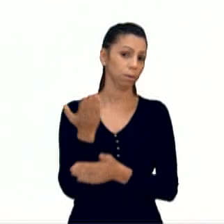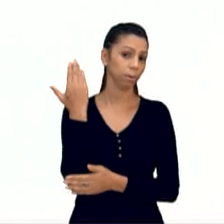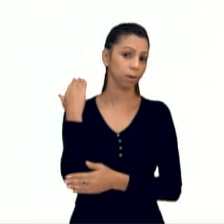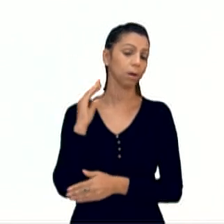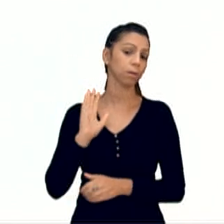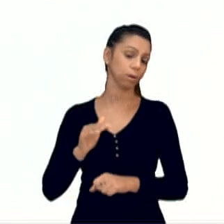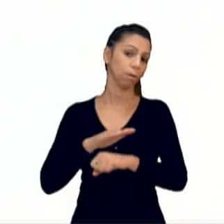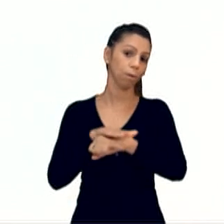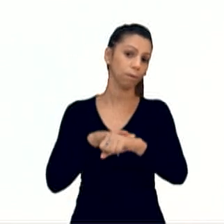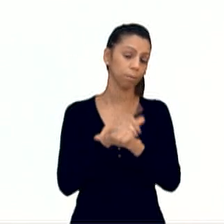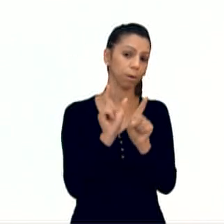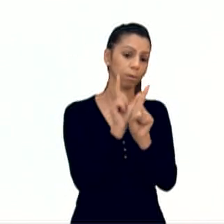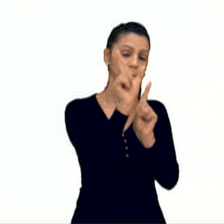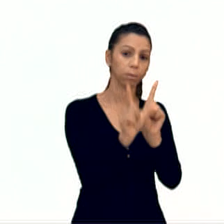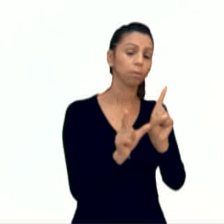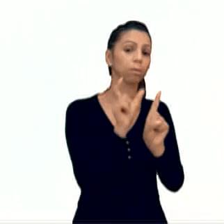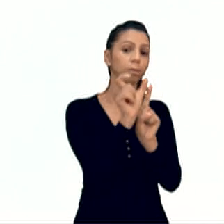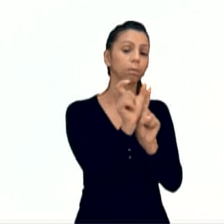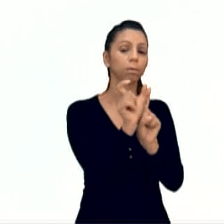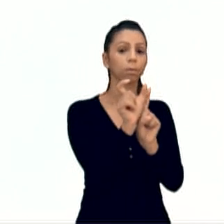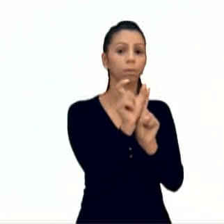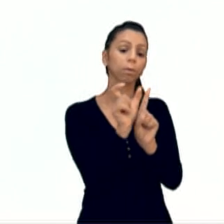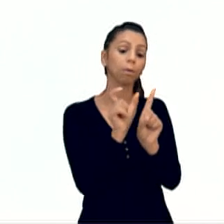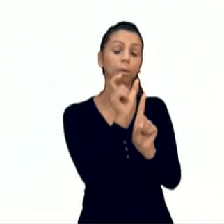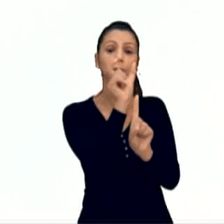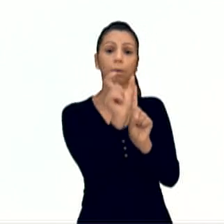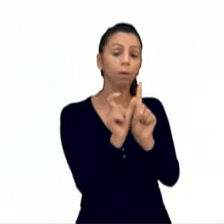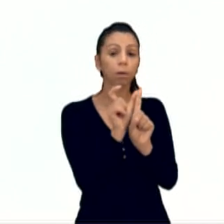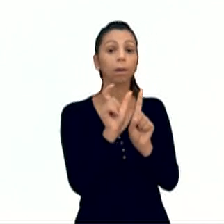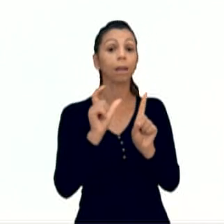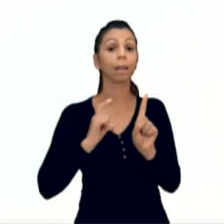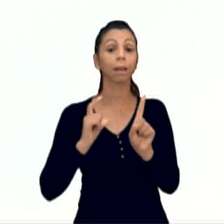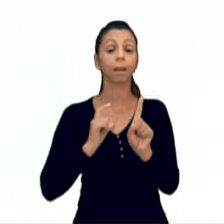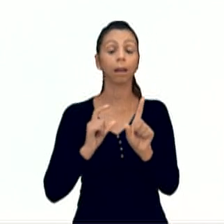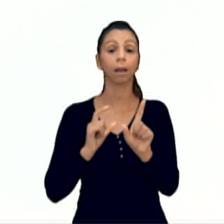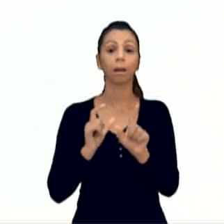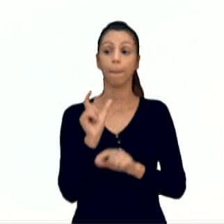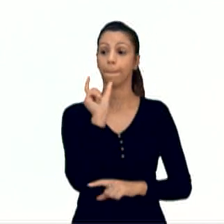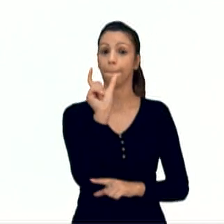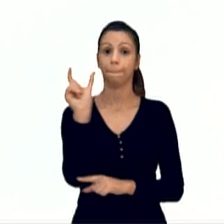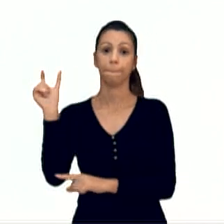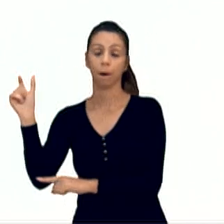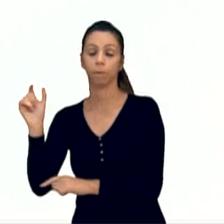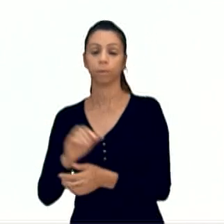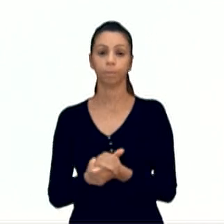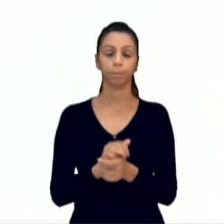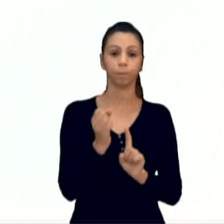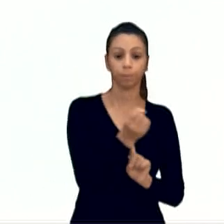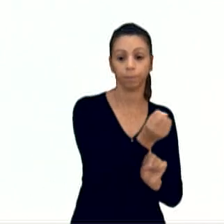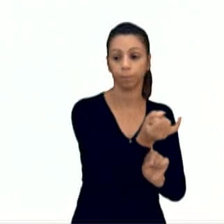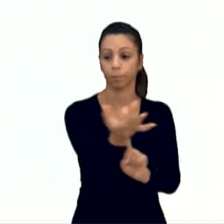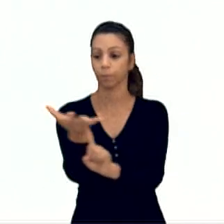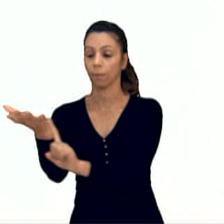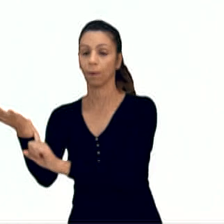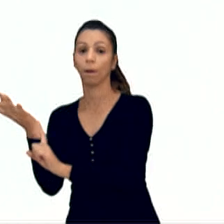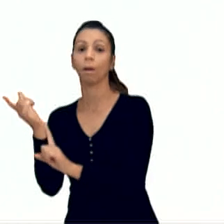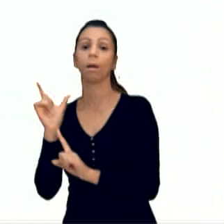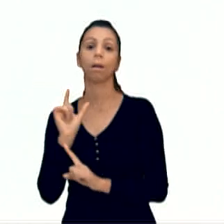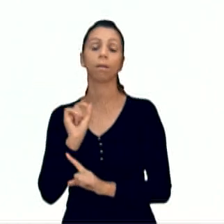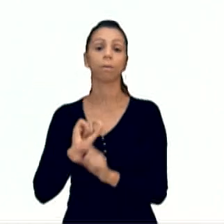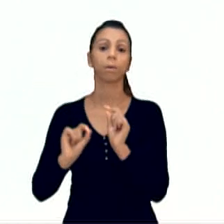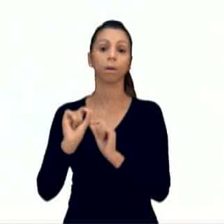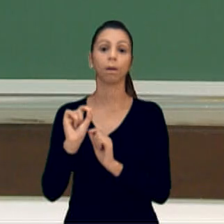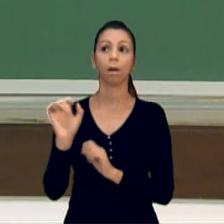vocês sobre isso. Linguagem verbal é aquela que tem as palavras e a não verbal é expressada através de figuras.